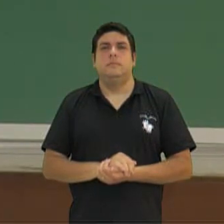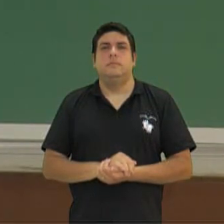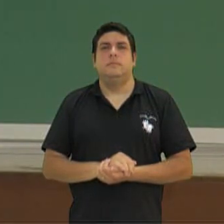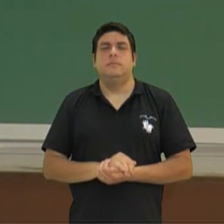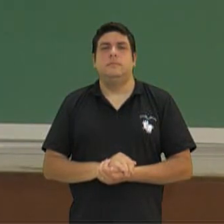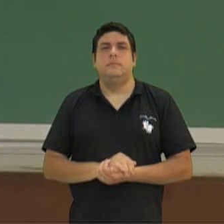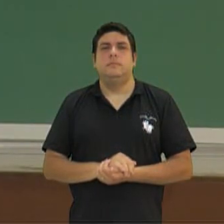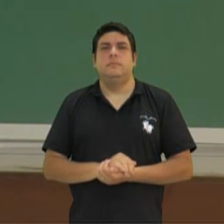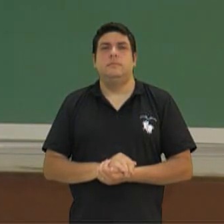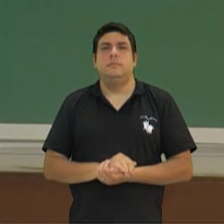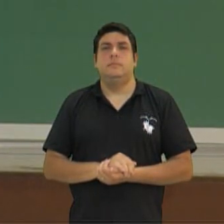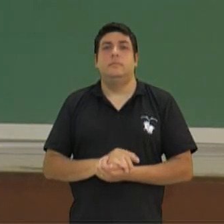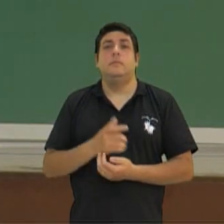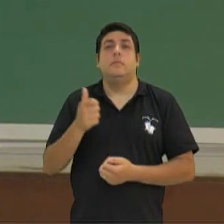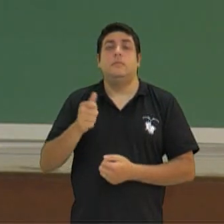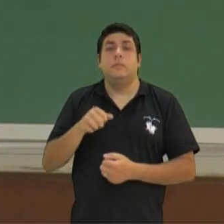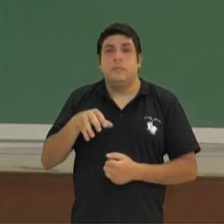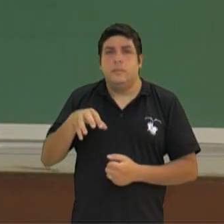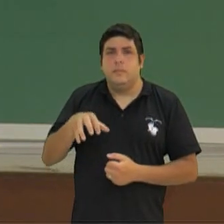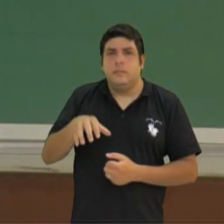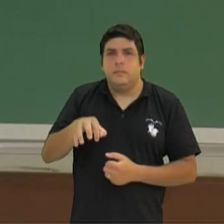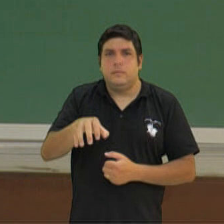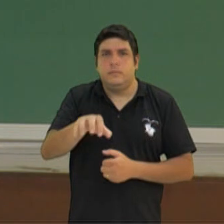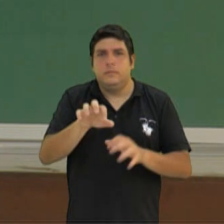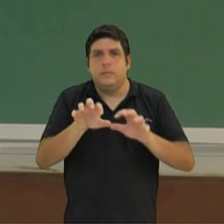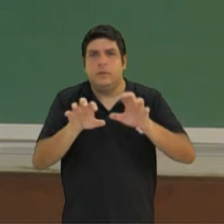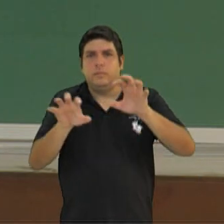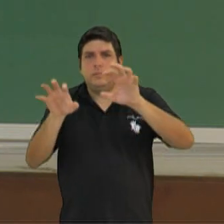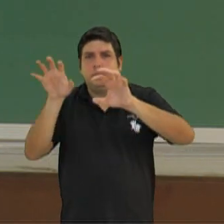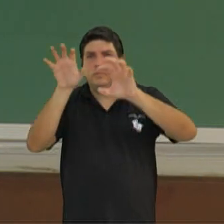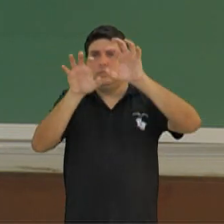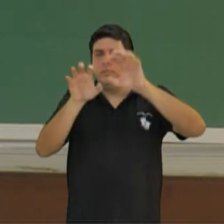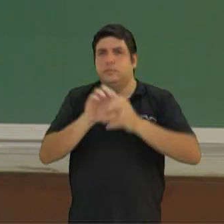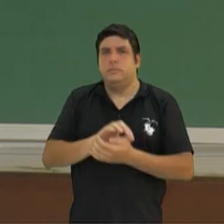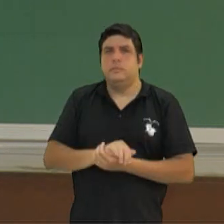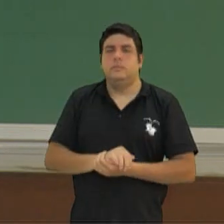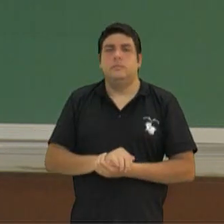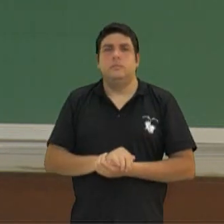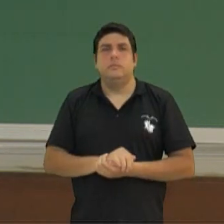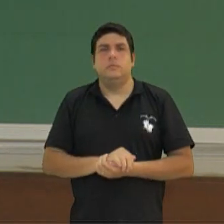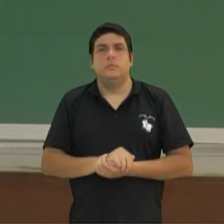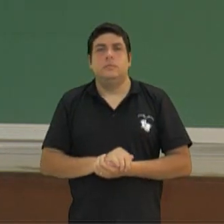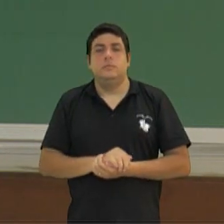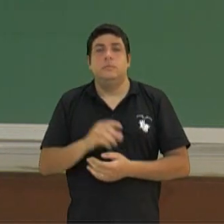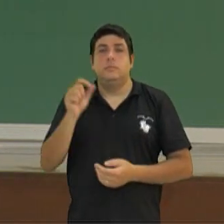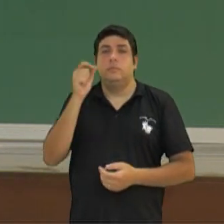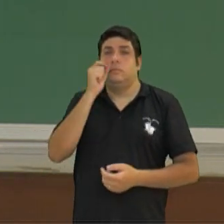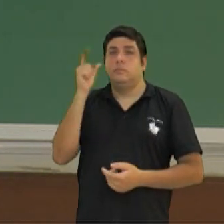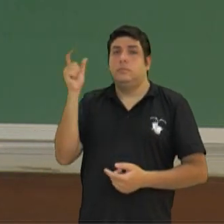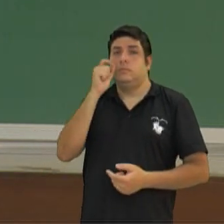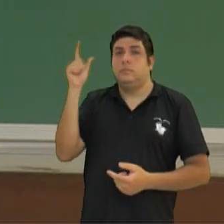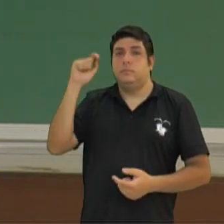significa teia de aranha, ok? Próxima, black cat, que é o gato preto.